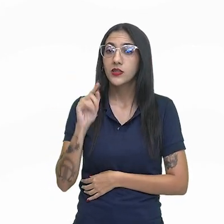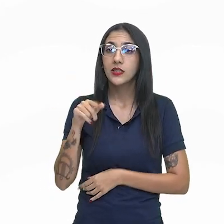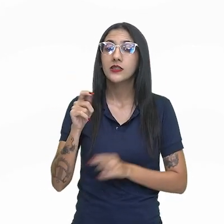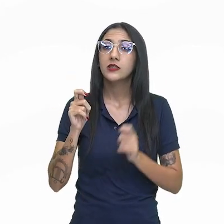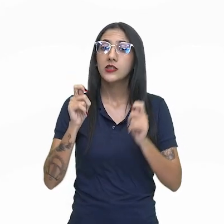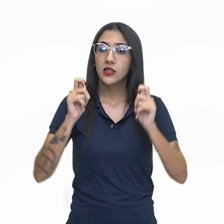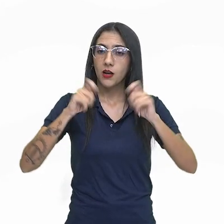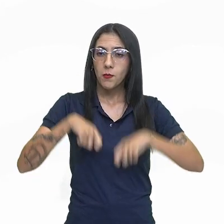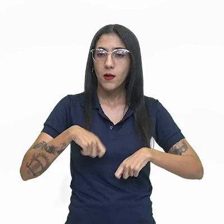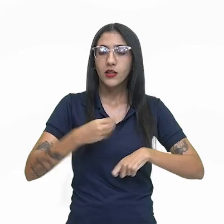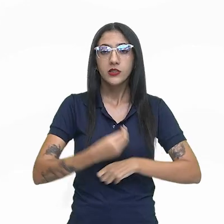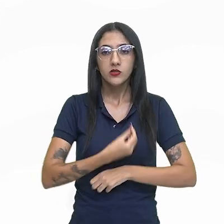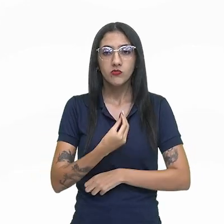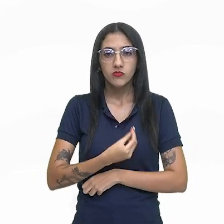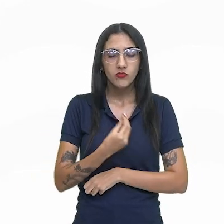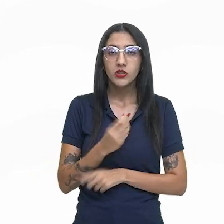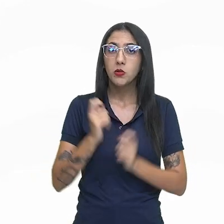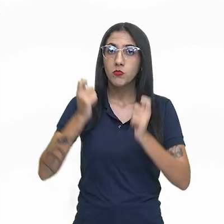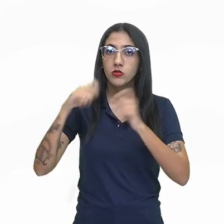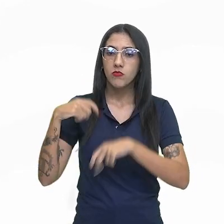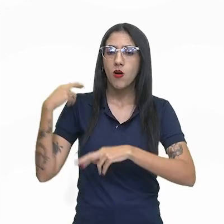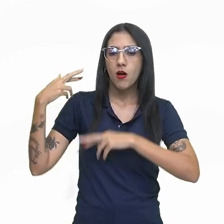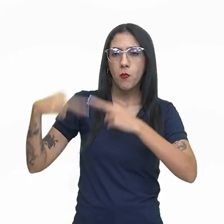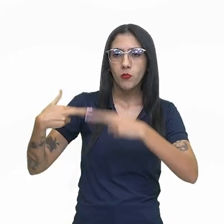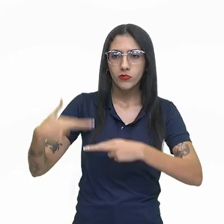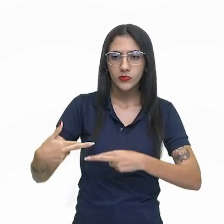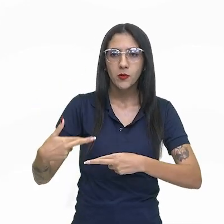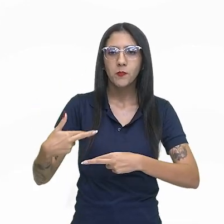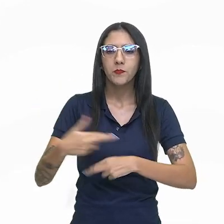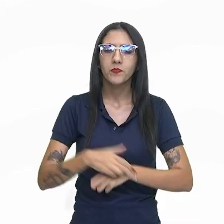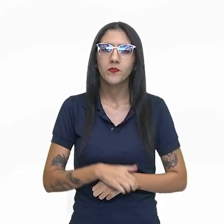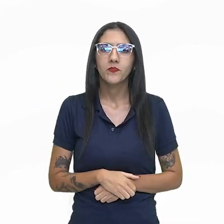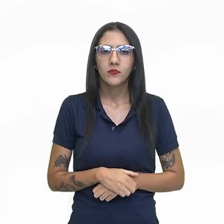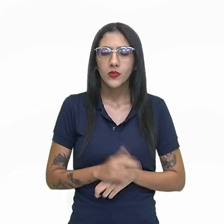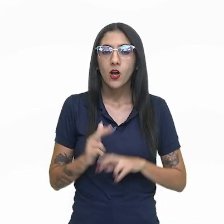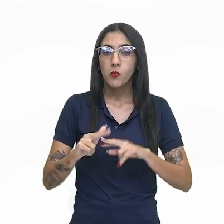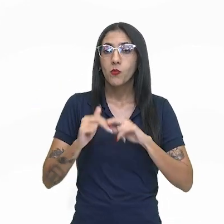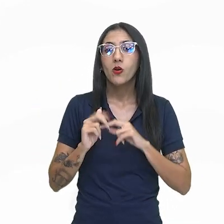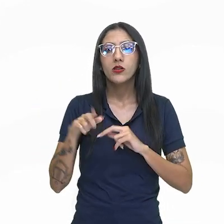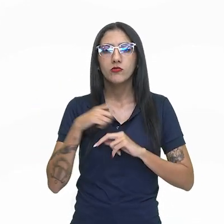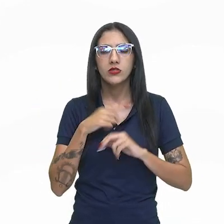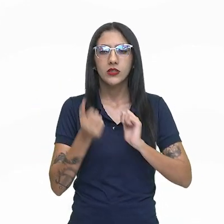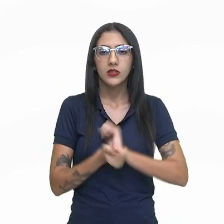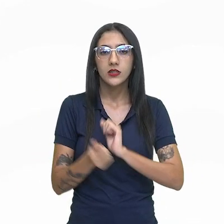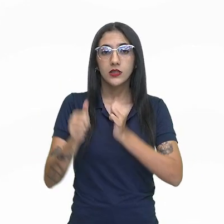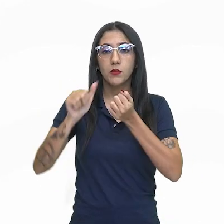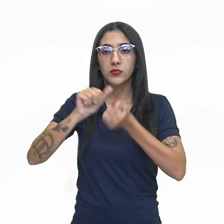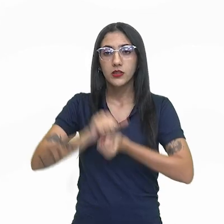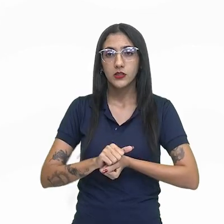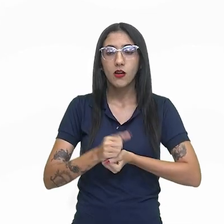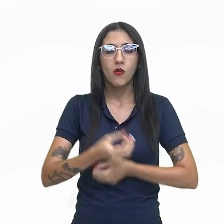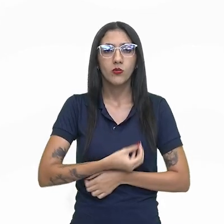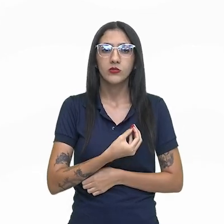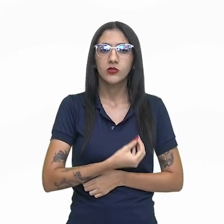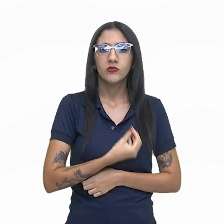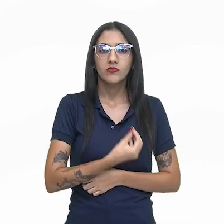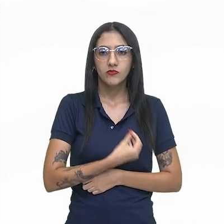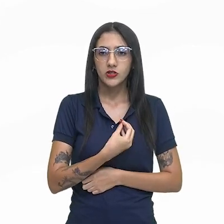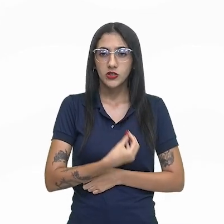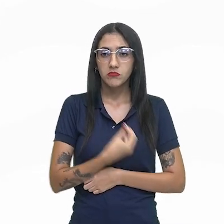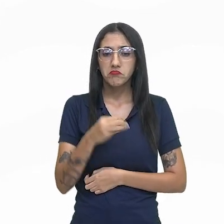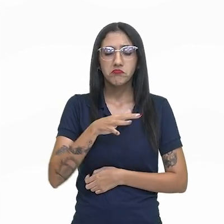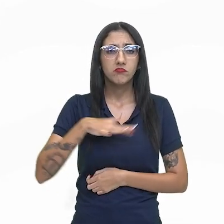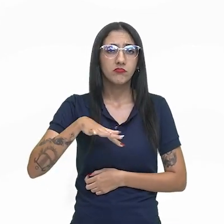de sobreviver e se reproduzir. Então, por isso que eles têm essa adaptação e sobrevivência